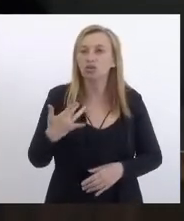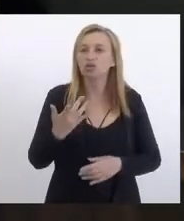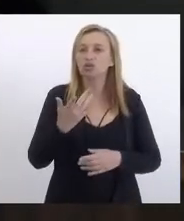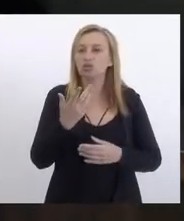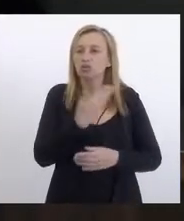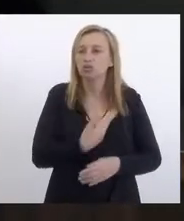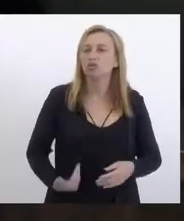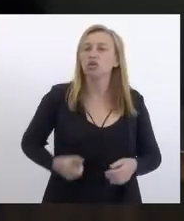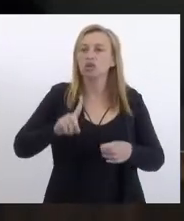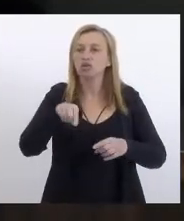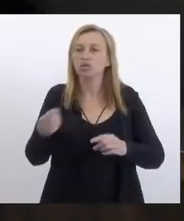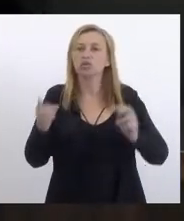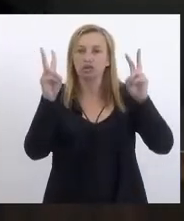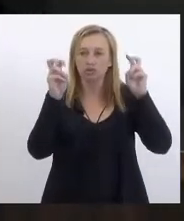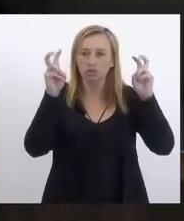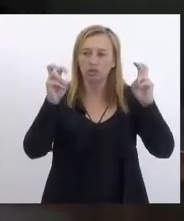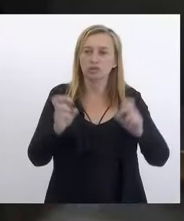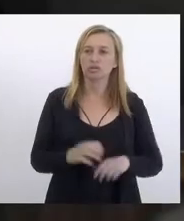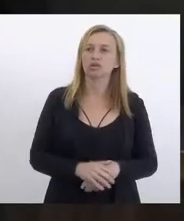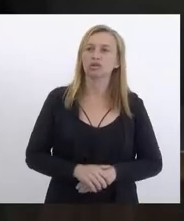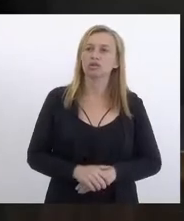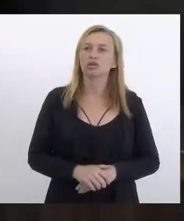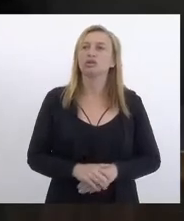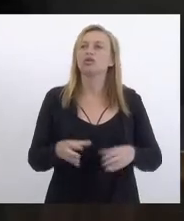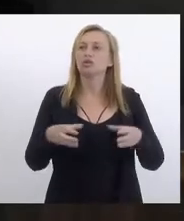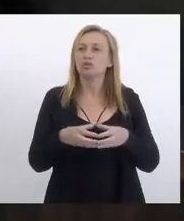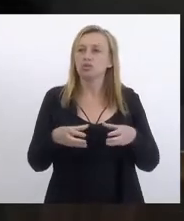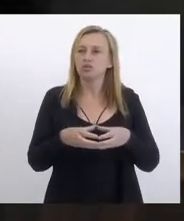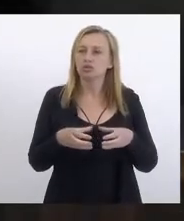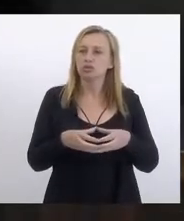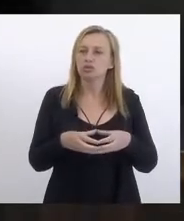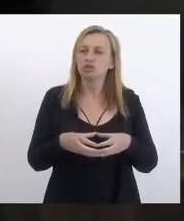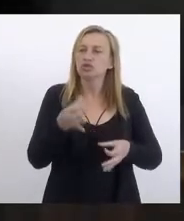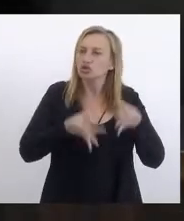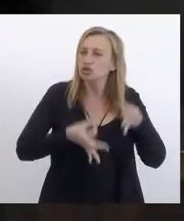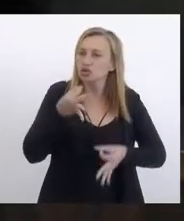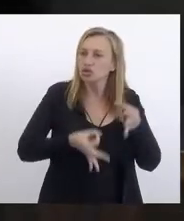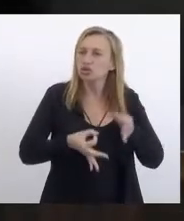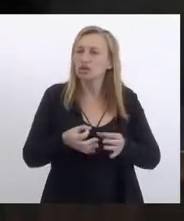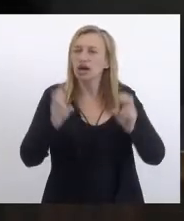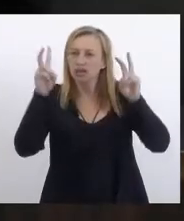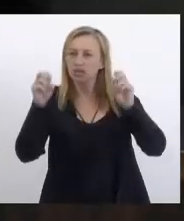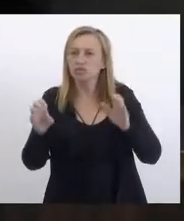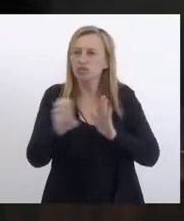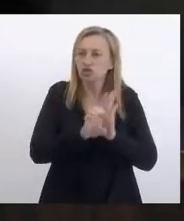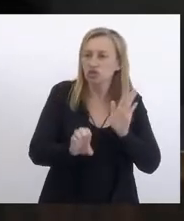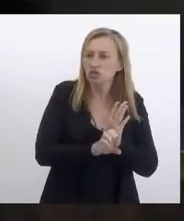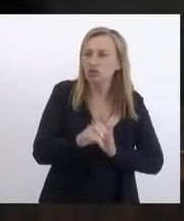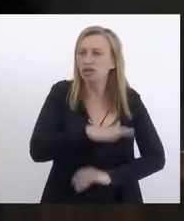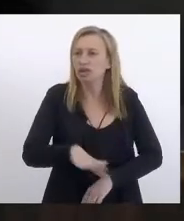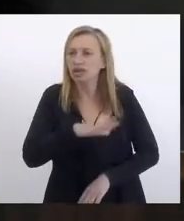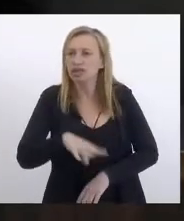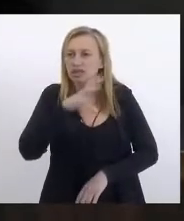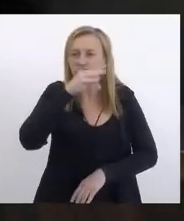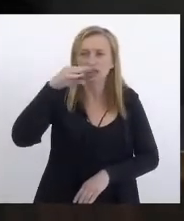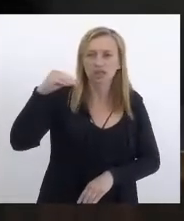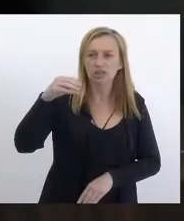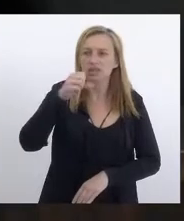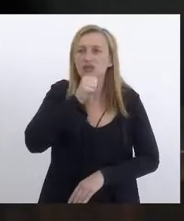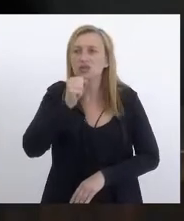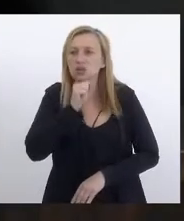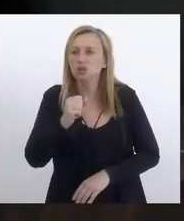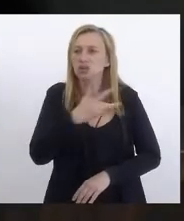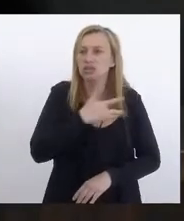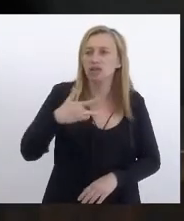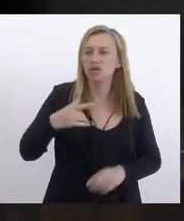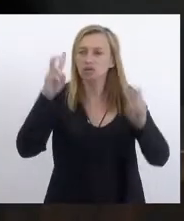Outras Providências. Pendente de pareceres das comissões, Comissão de Justiça de Assuntos da Criança, Adolescente e do Idoso, de Saúde, Segurança Pública,